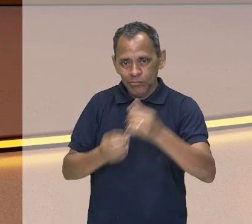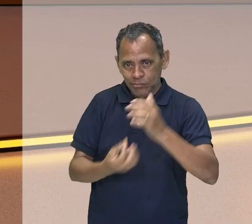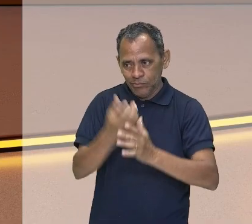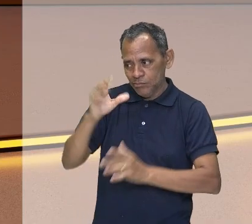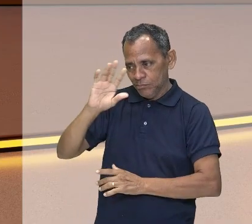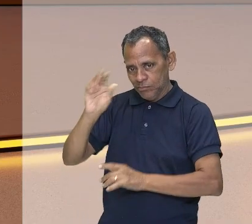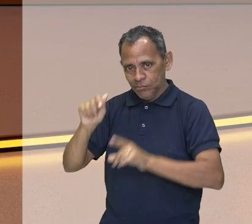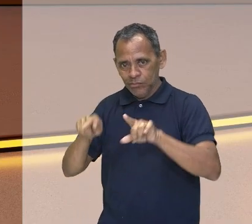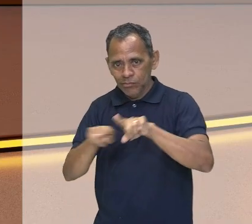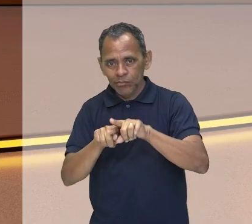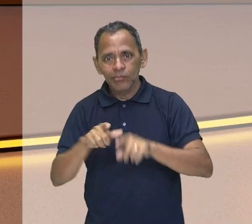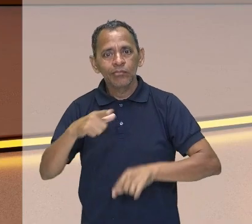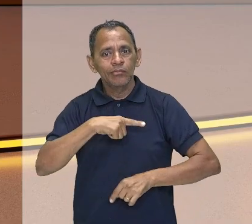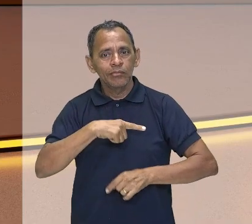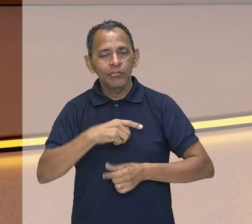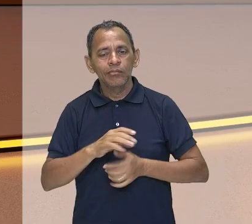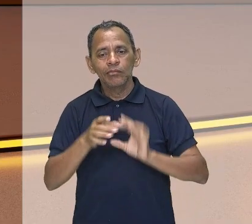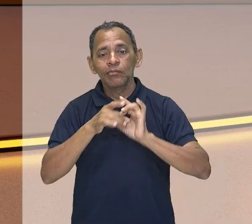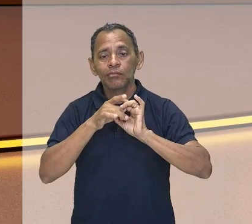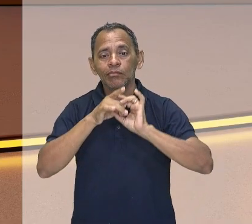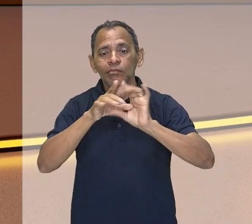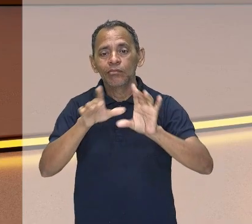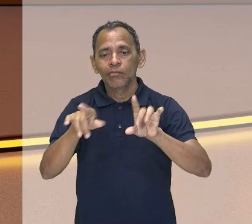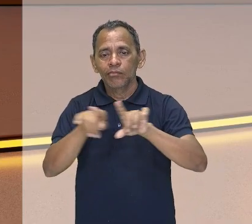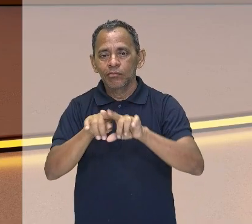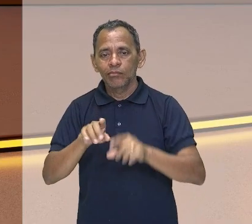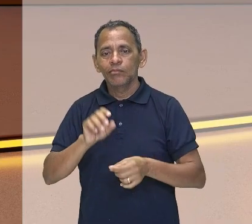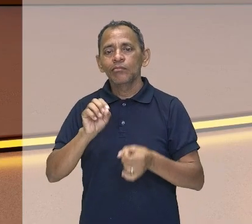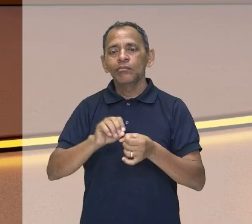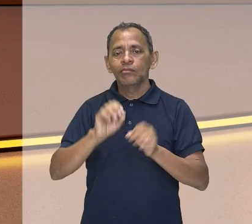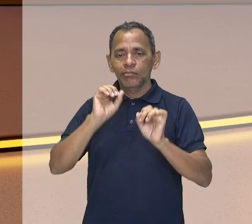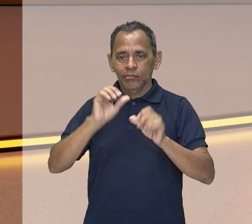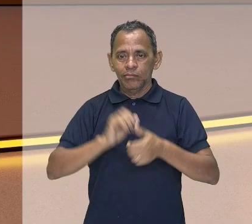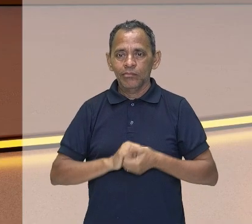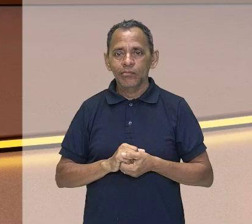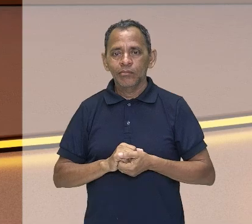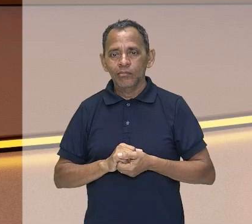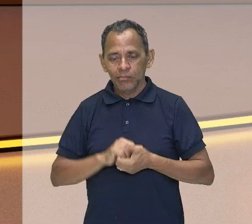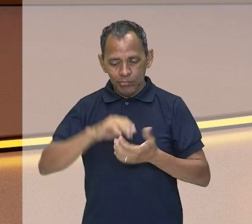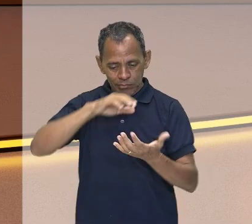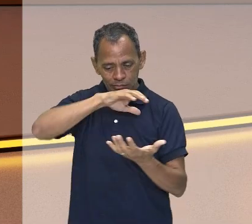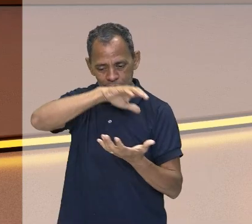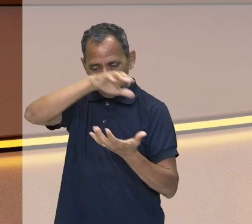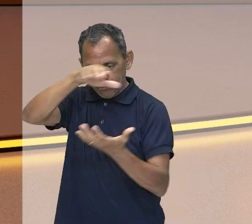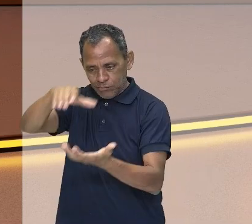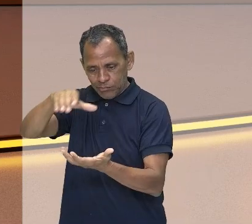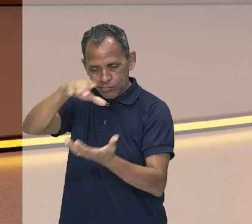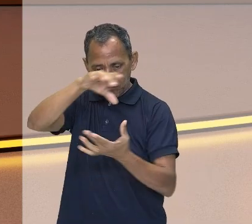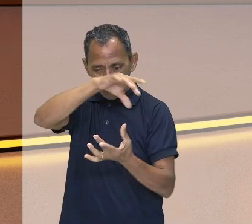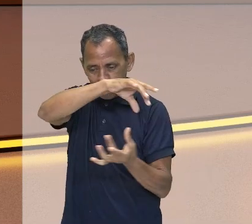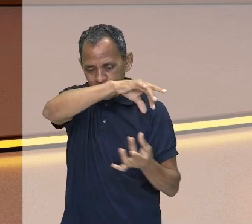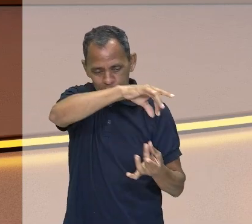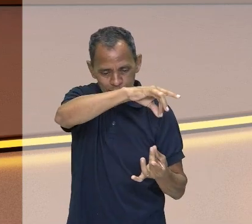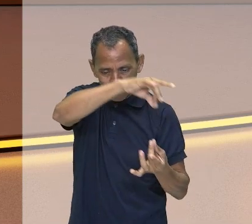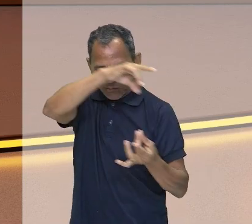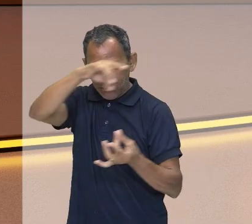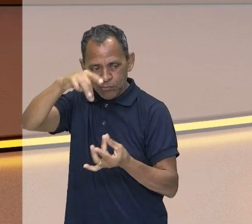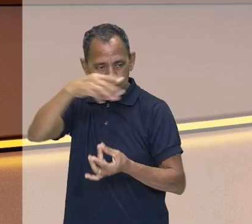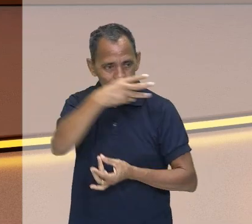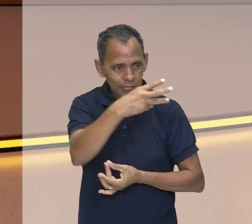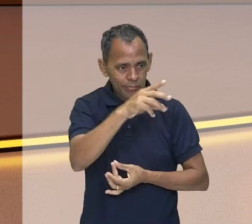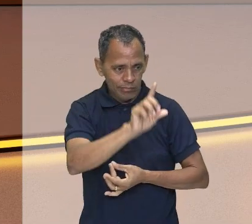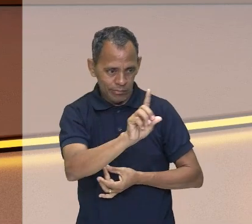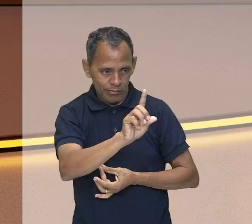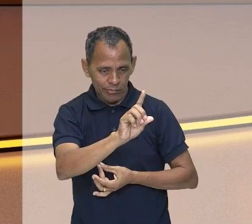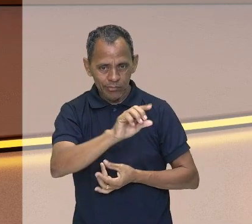mapas, elas permitem que a gente faça o seguinte: tire a Terra de um plano tridimensional